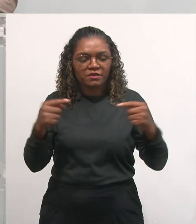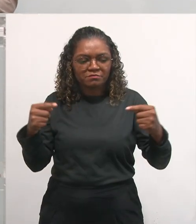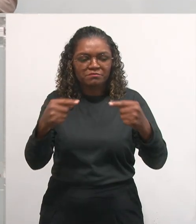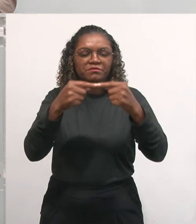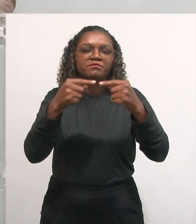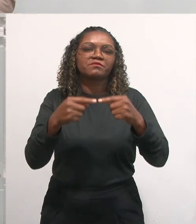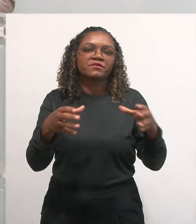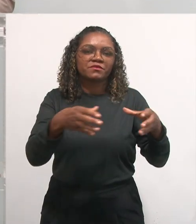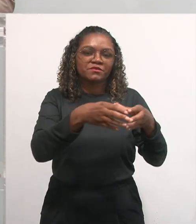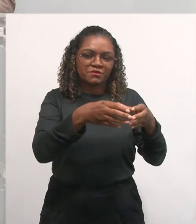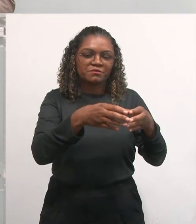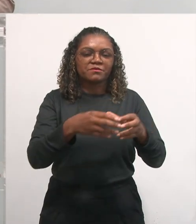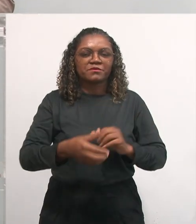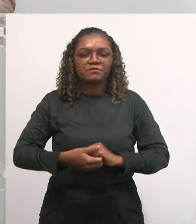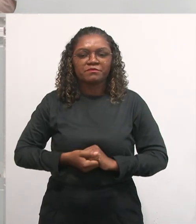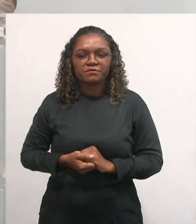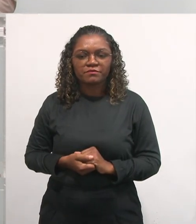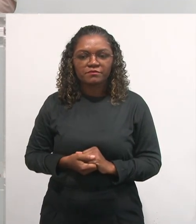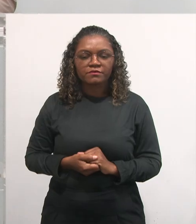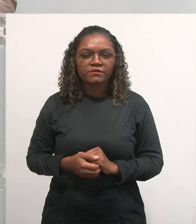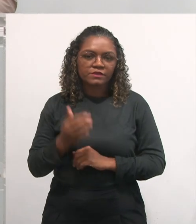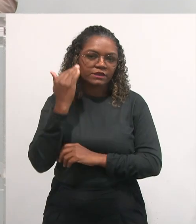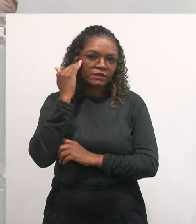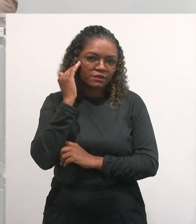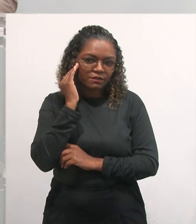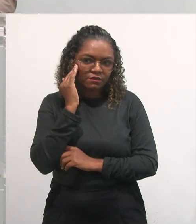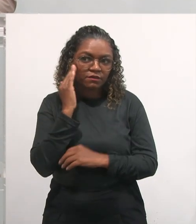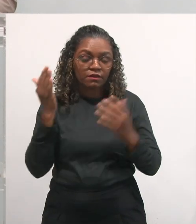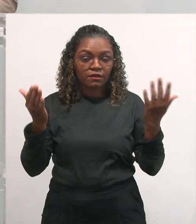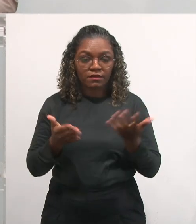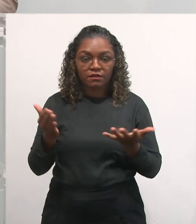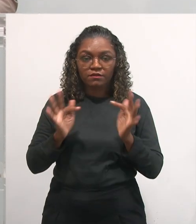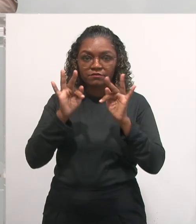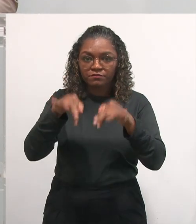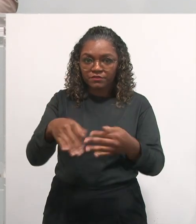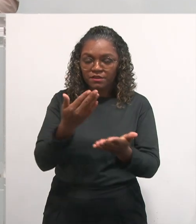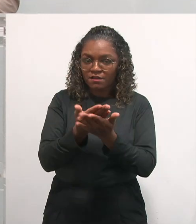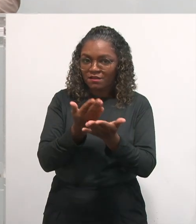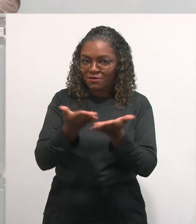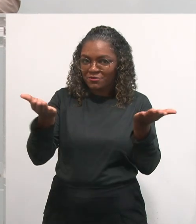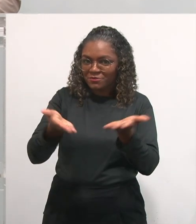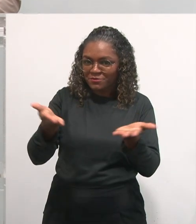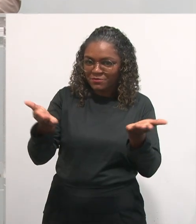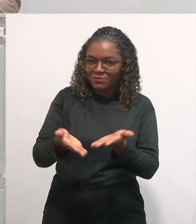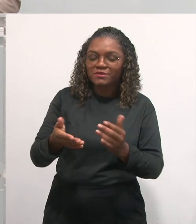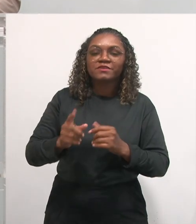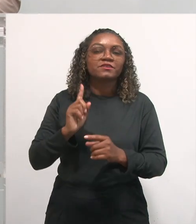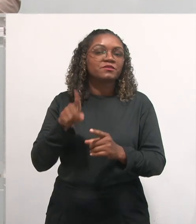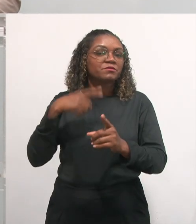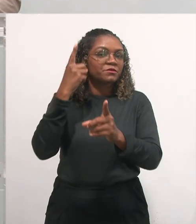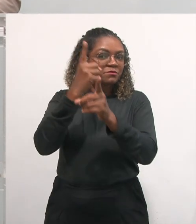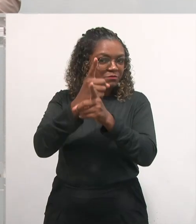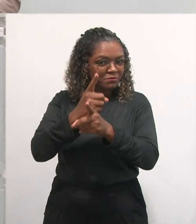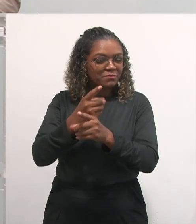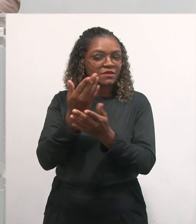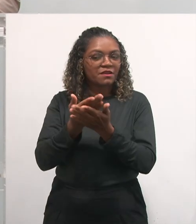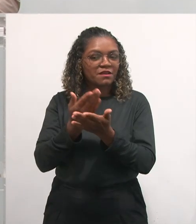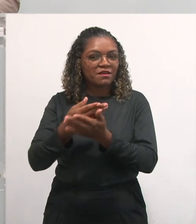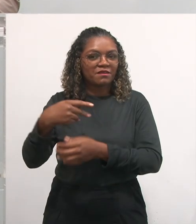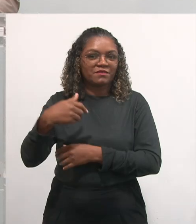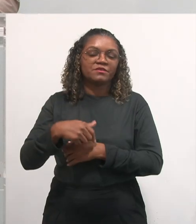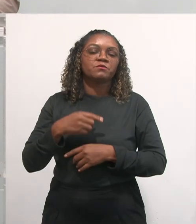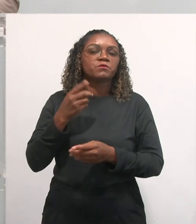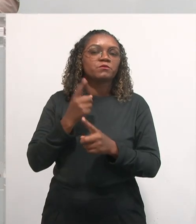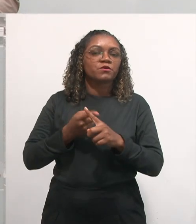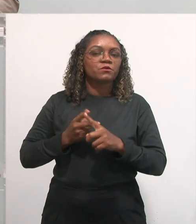receptivo nas respostas. Beleza? E aí a gente vai encerrando essa aula de hoje. e a gente nos encontra na próxima aula para a gente dar